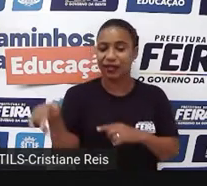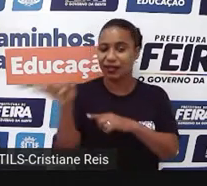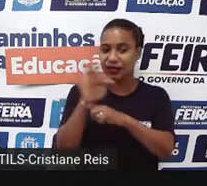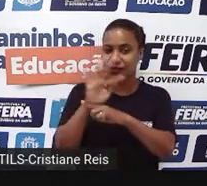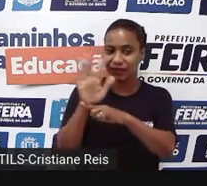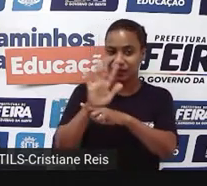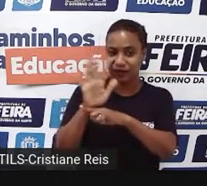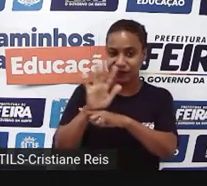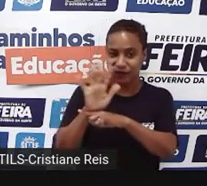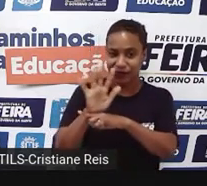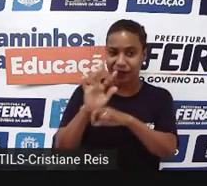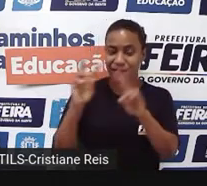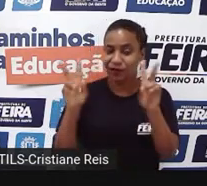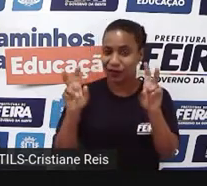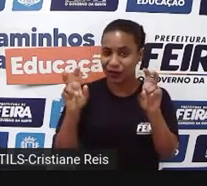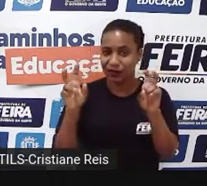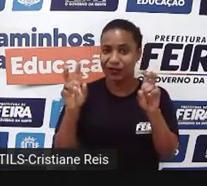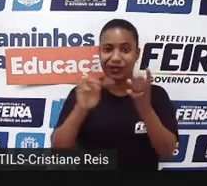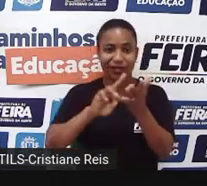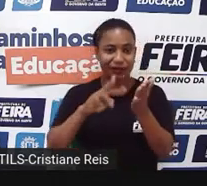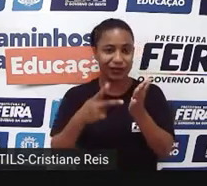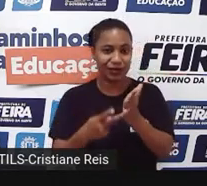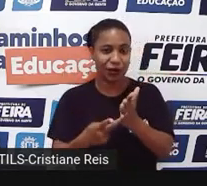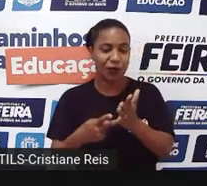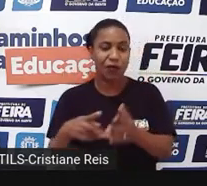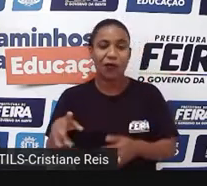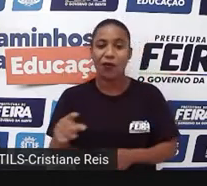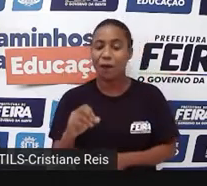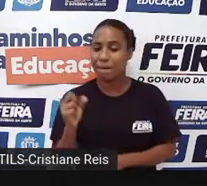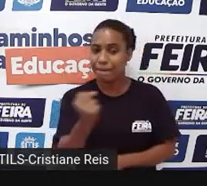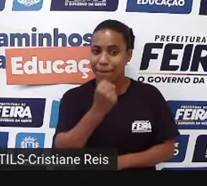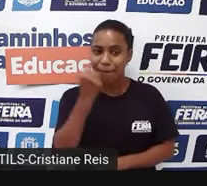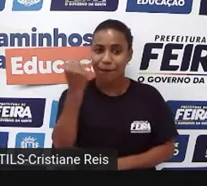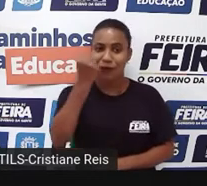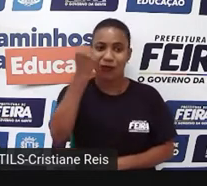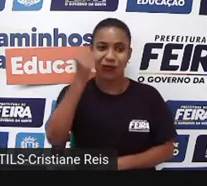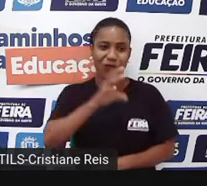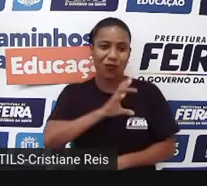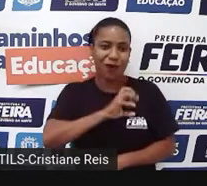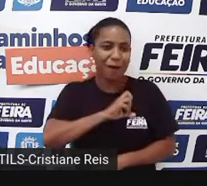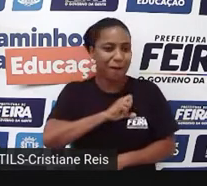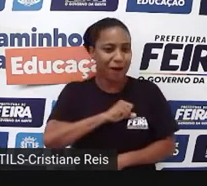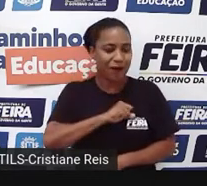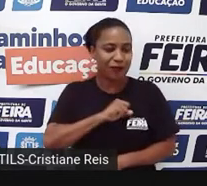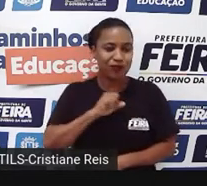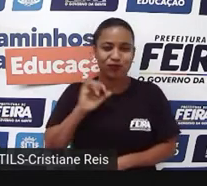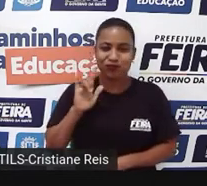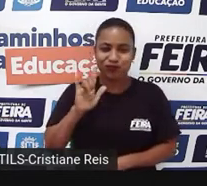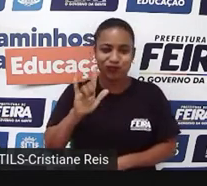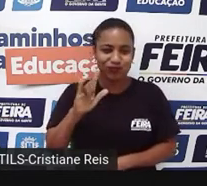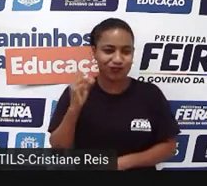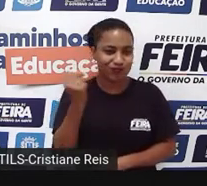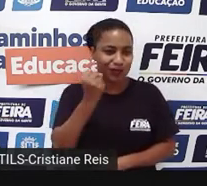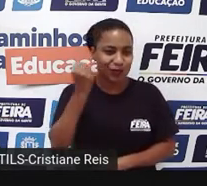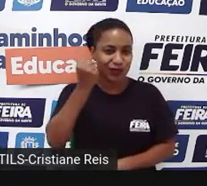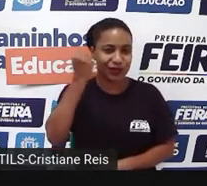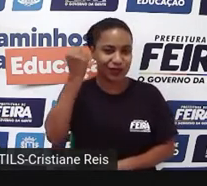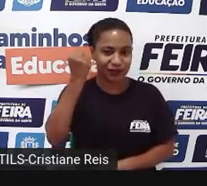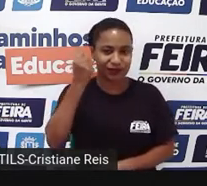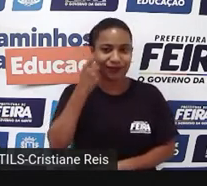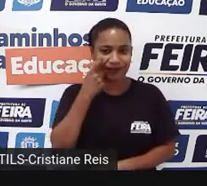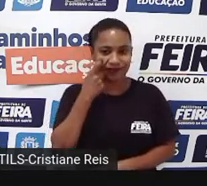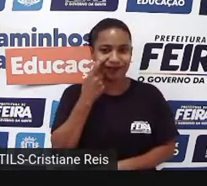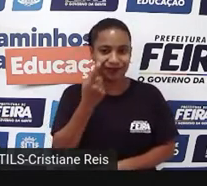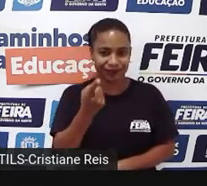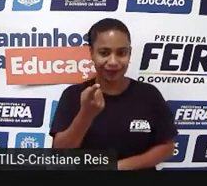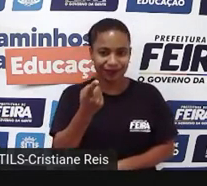poder do amor, como diz aqui, It is an American Cyclorama film and the first